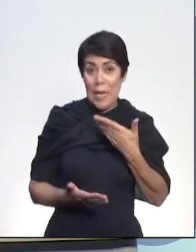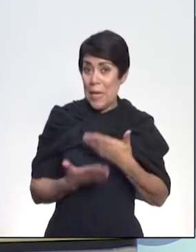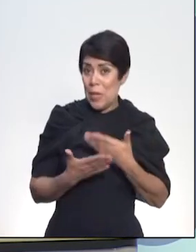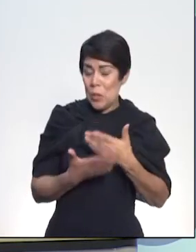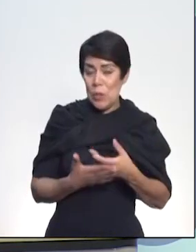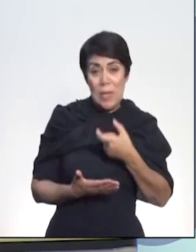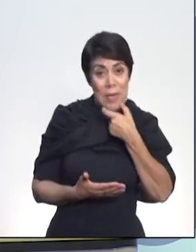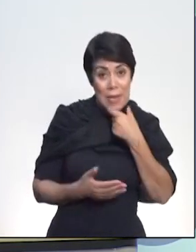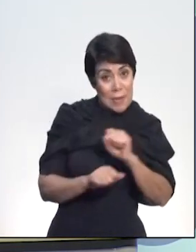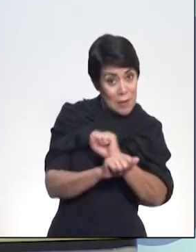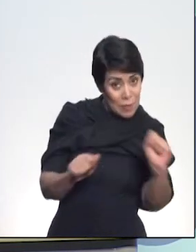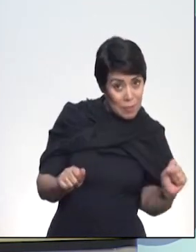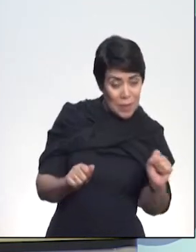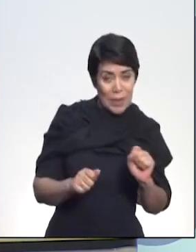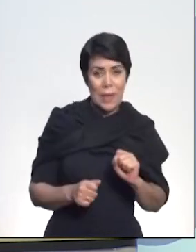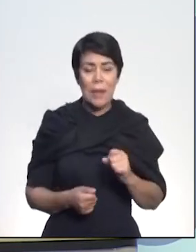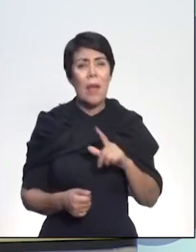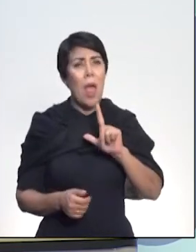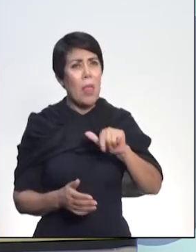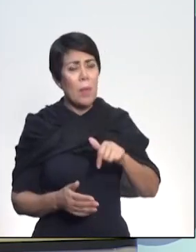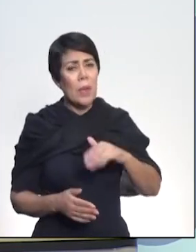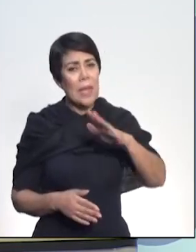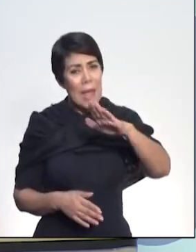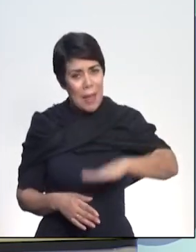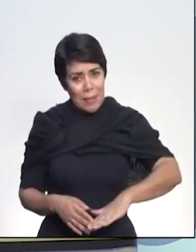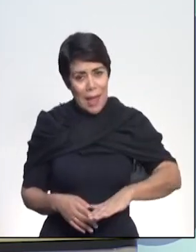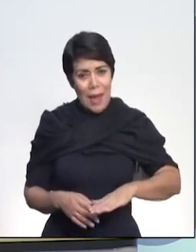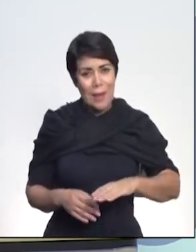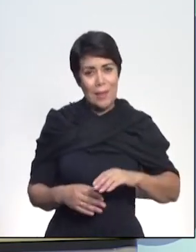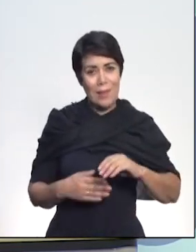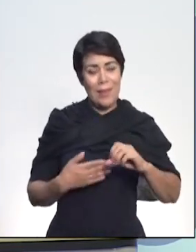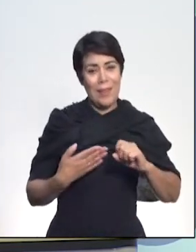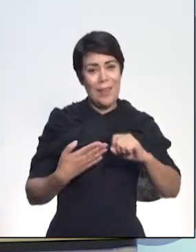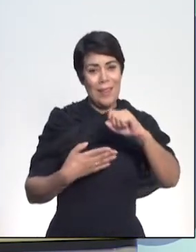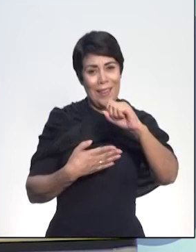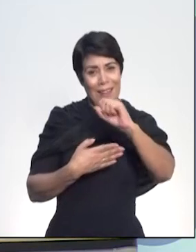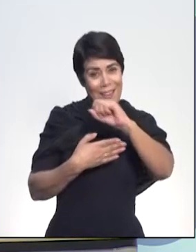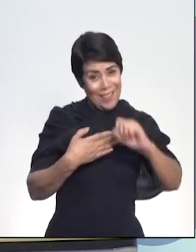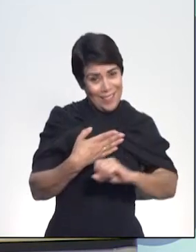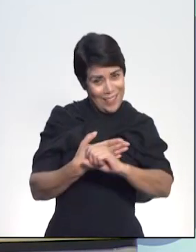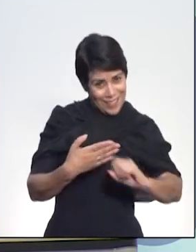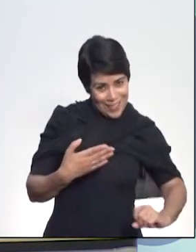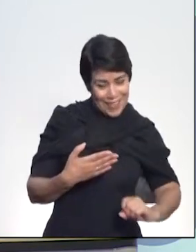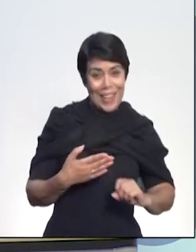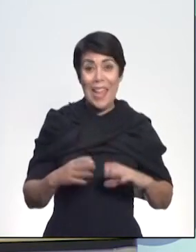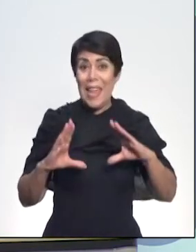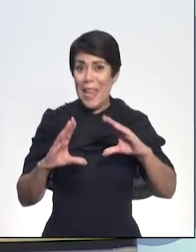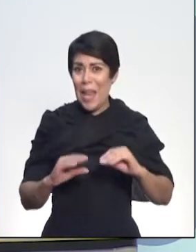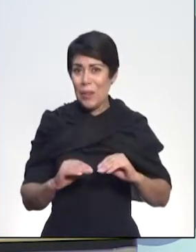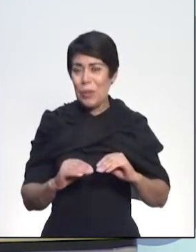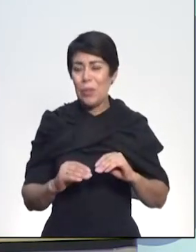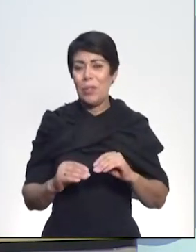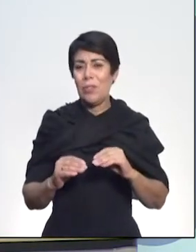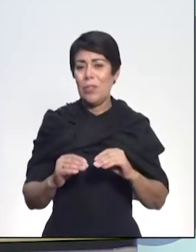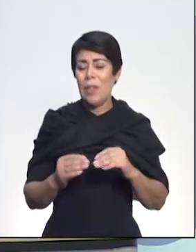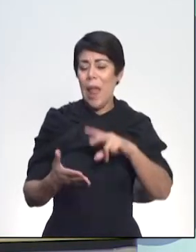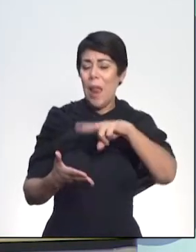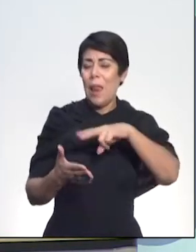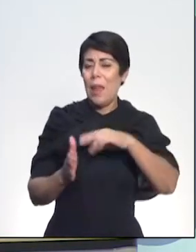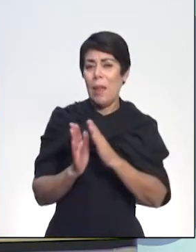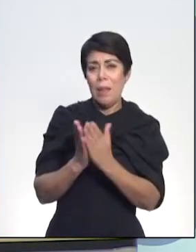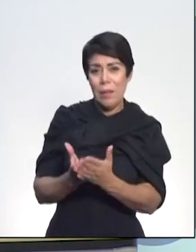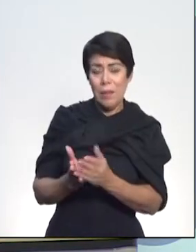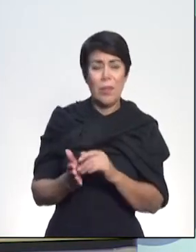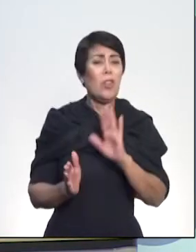inglês, à tarde estuda pelo centro de mídias e à noite se dedica aos livros. Então, ele já tem um roteiro bem definido,